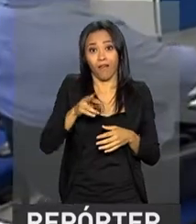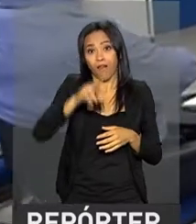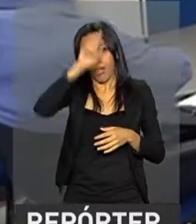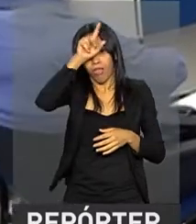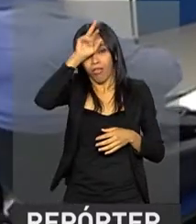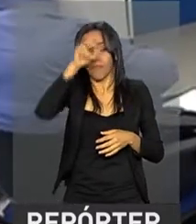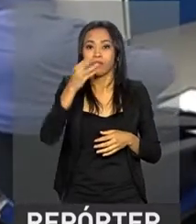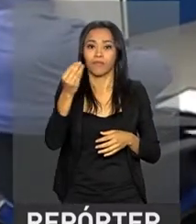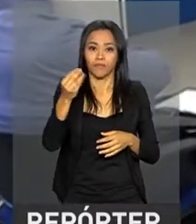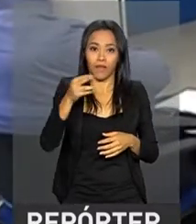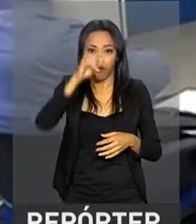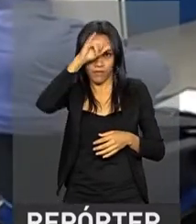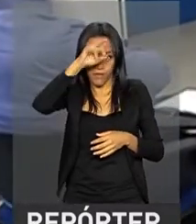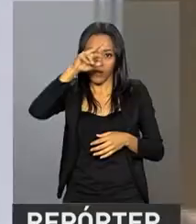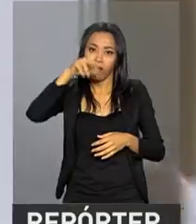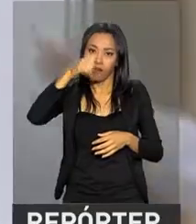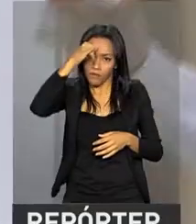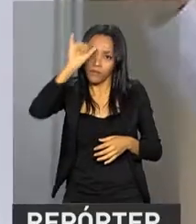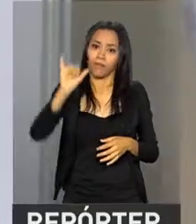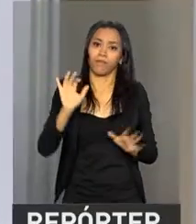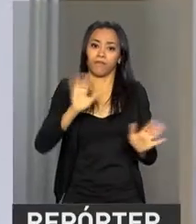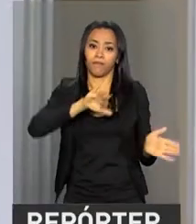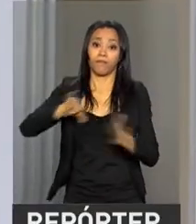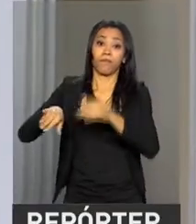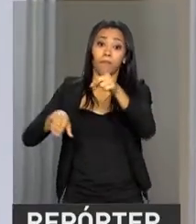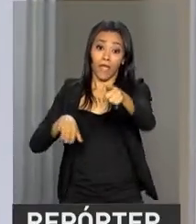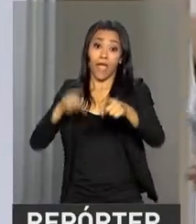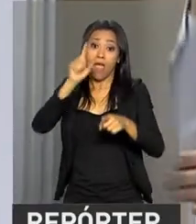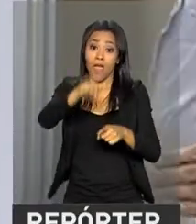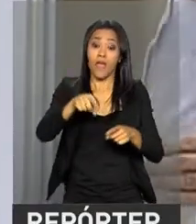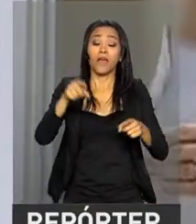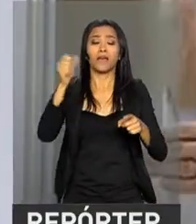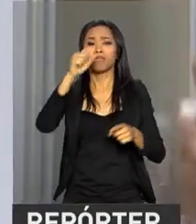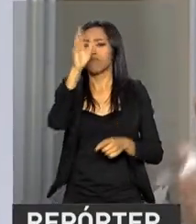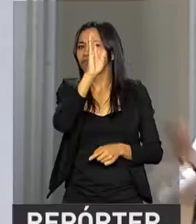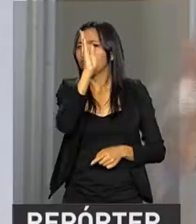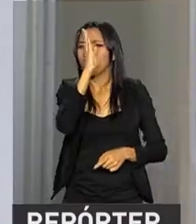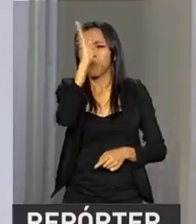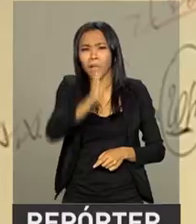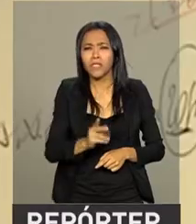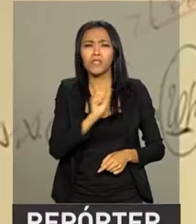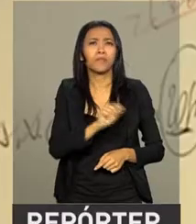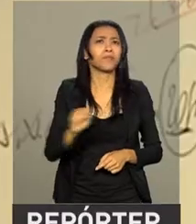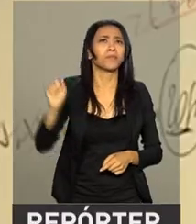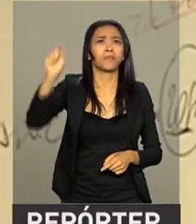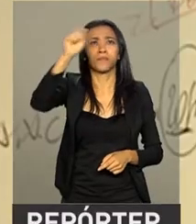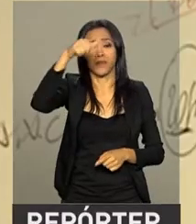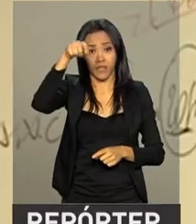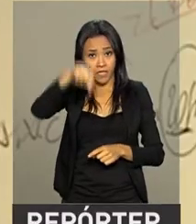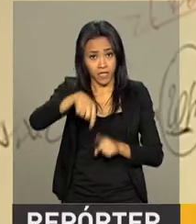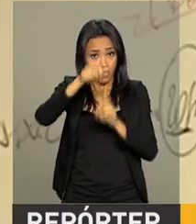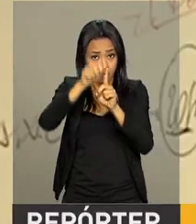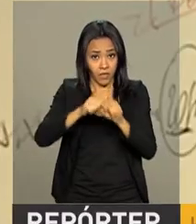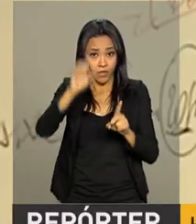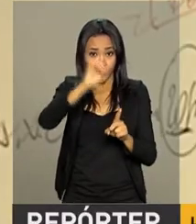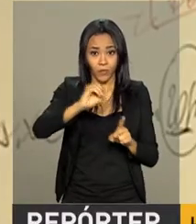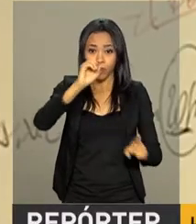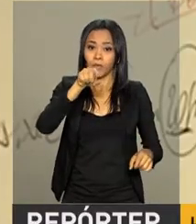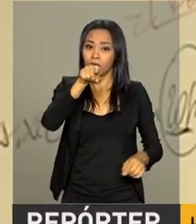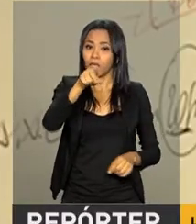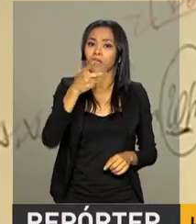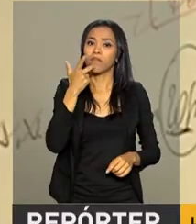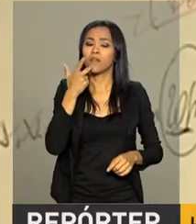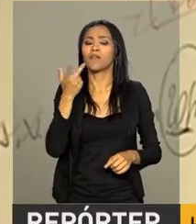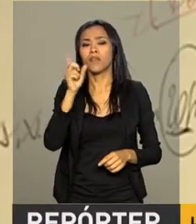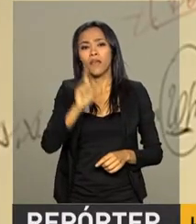é uma das ações da semana nacional do crédito realizada em todo o brasil ao longo deste mês de outubro nós buscamos apresentar uma conscientização sobre